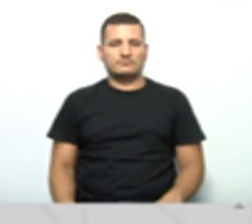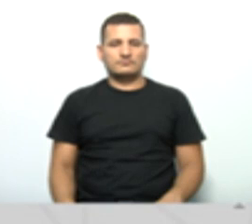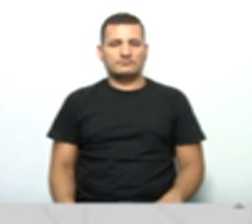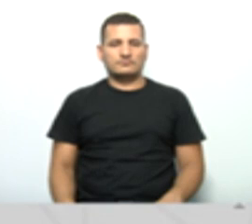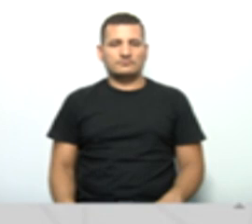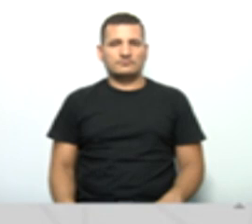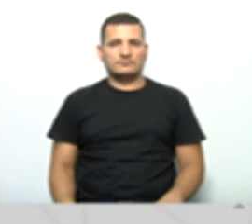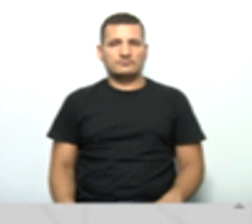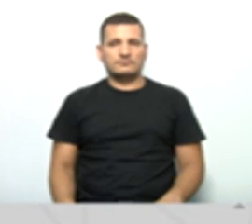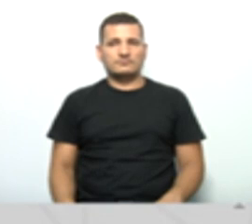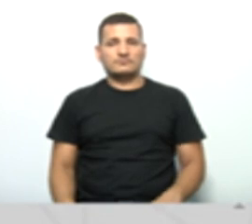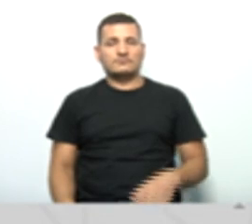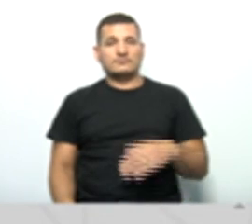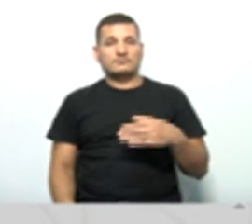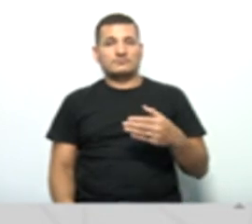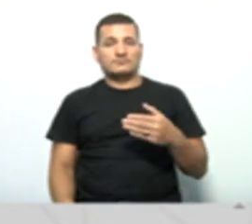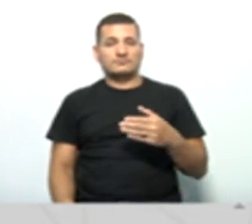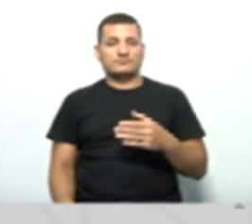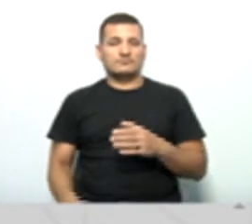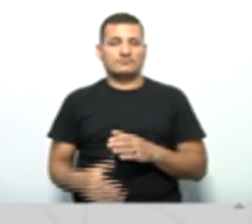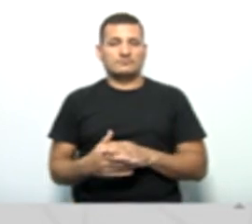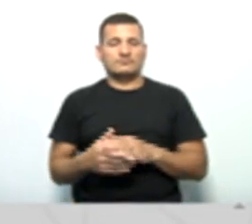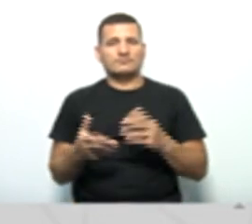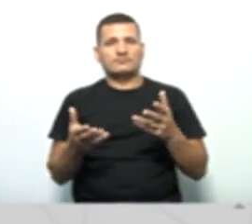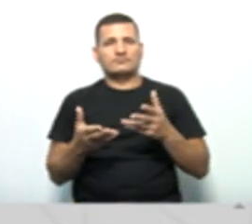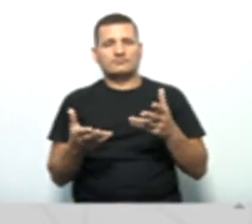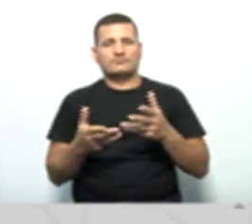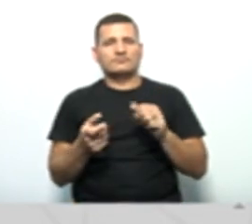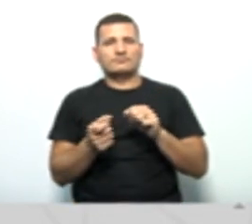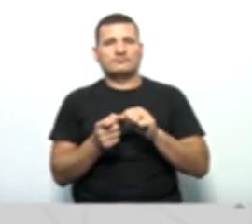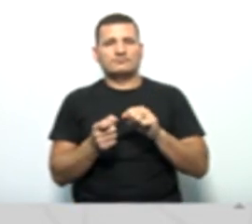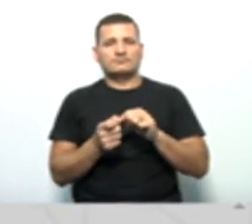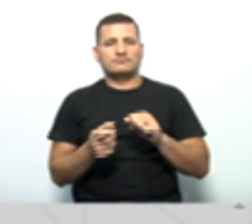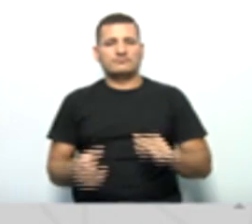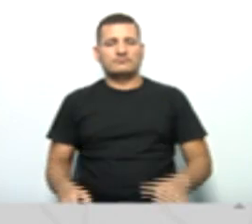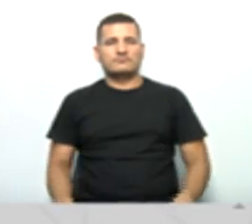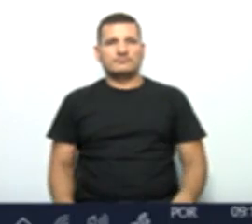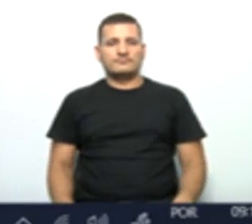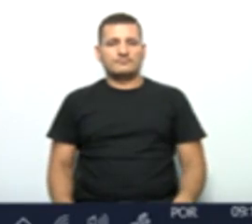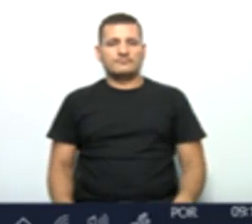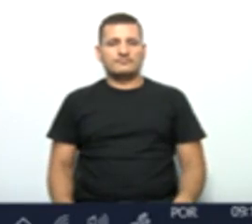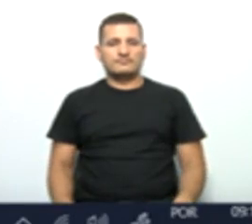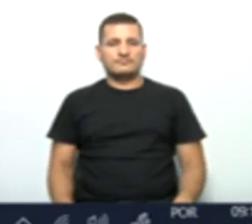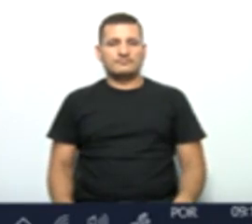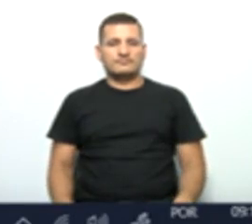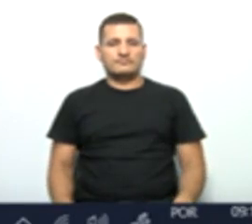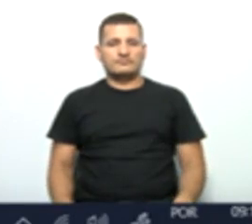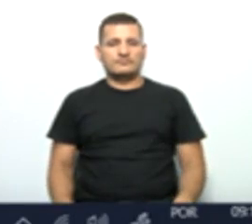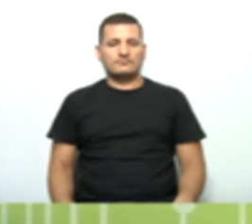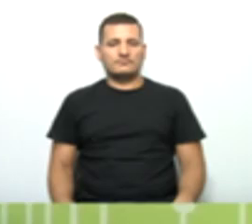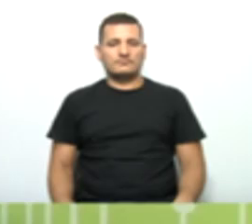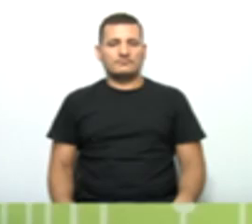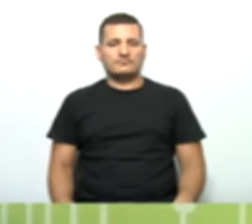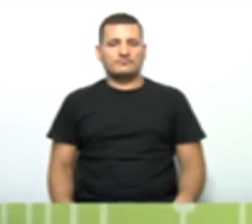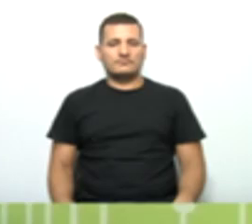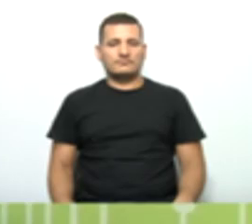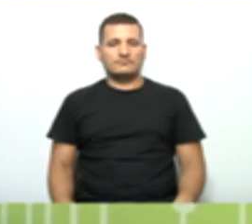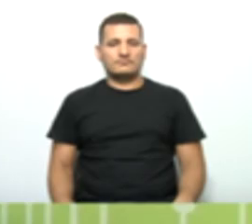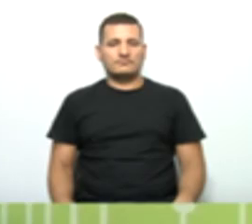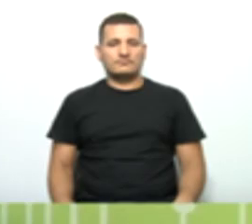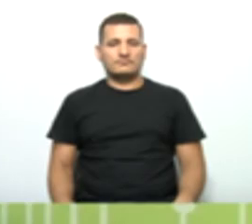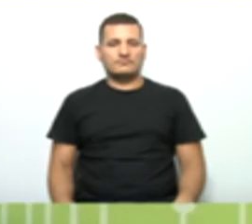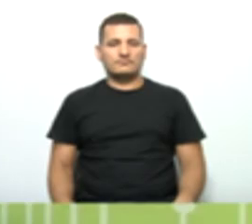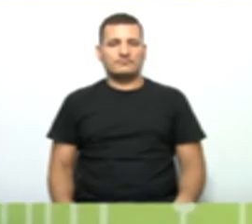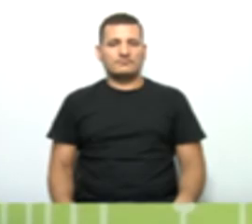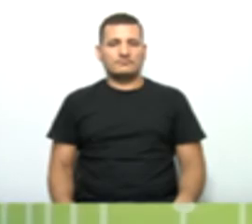Então, beleza. Aqui que a gente vai fazer? A gente vai vir aqui no Python. Eu vou sair aqui. Vou descartar aqui. Vou vir aqui no Python.